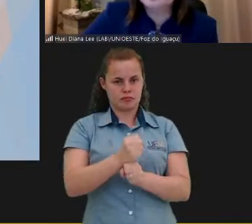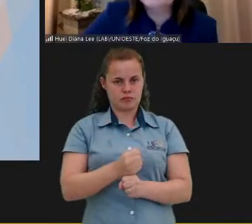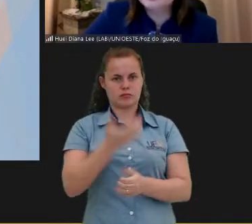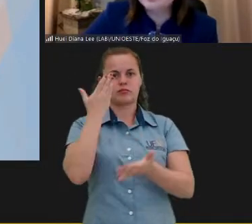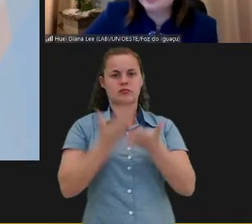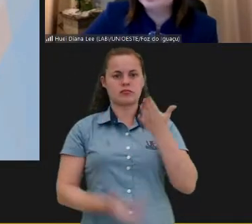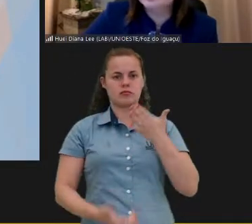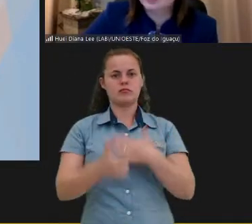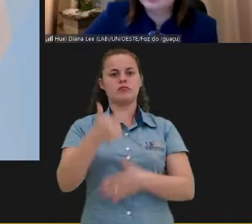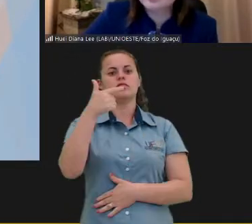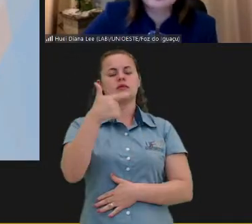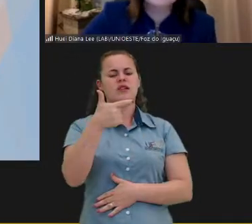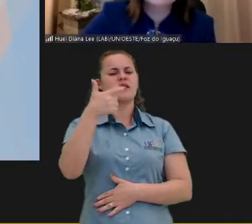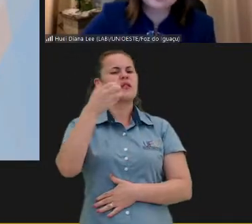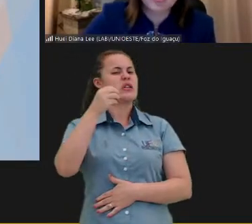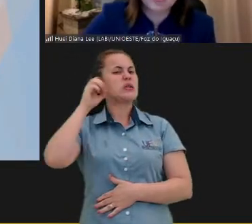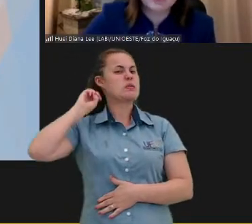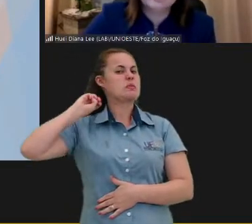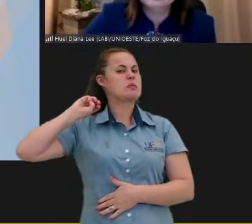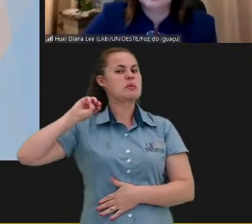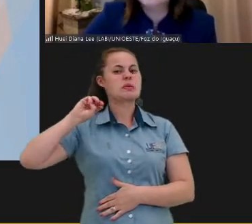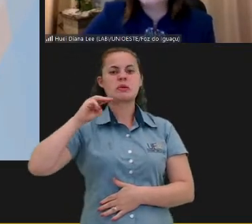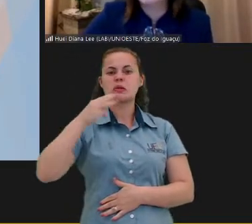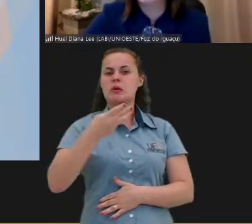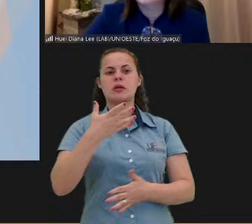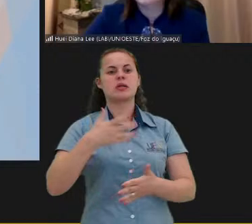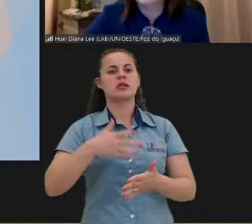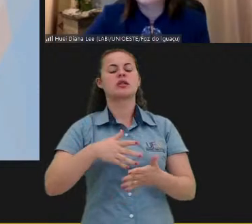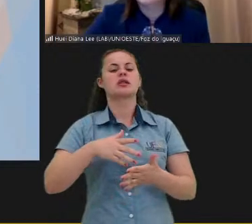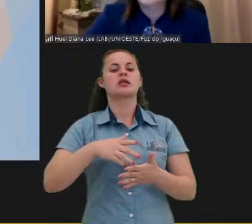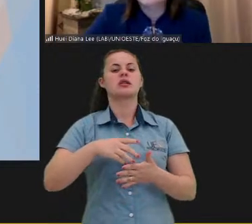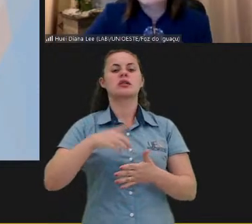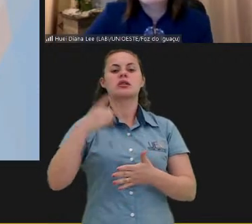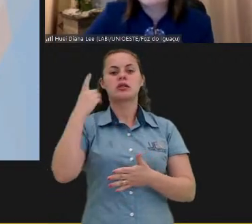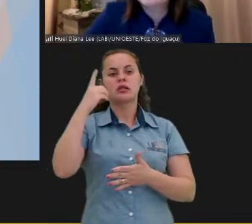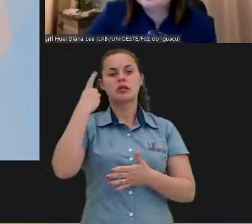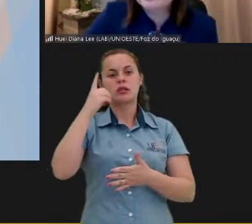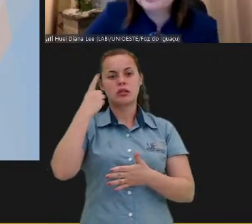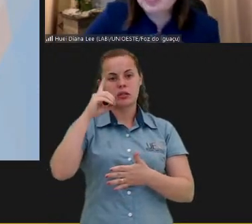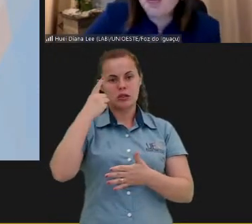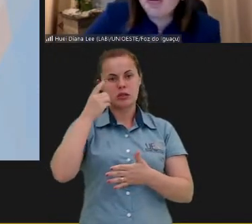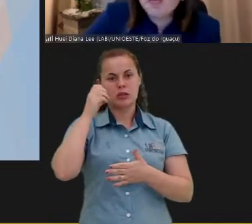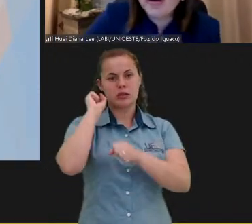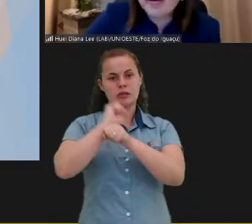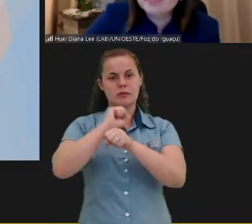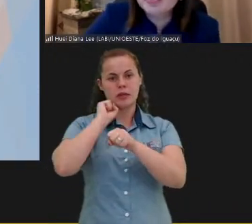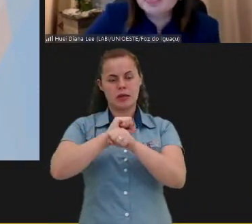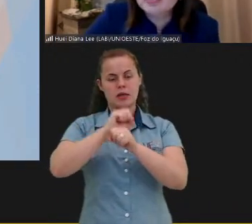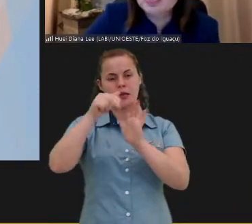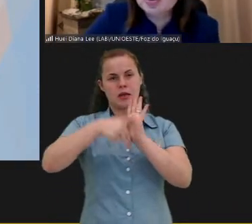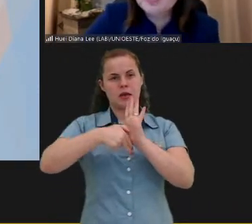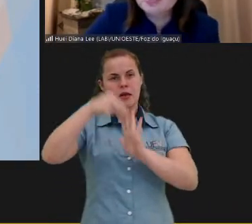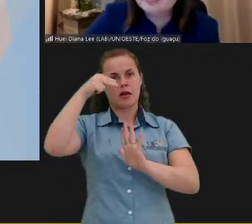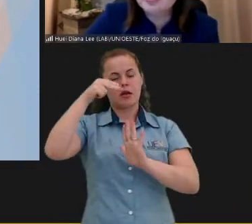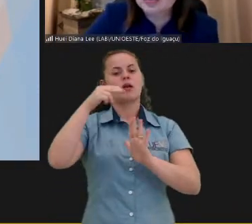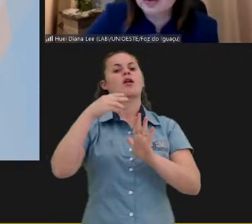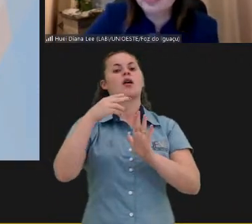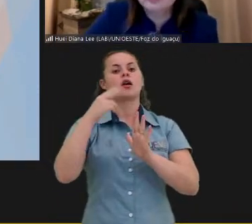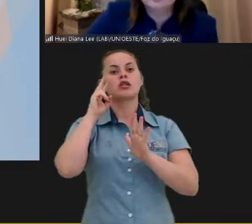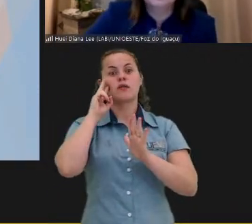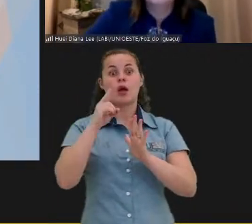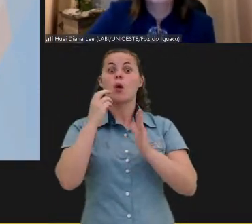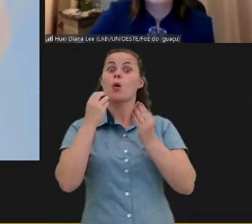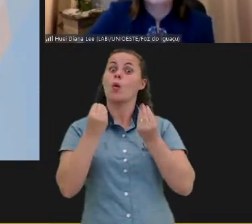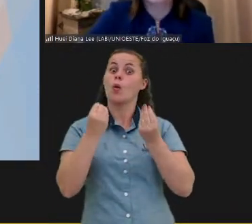de US$20 bilhões só no tempo esperando o elevador. Para a gente ver como é importante a otimização, não